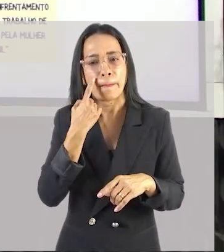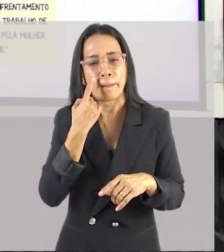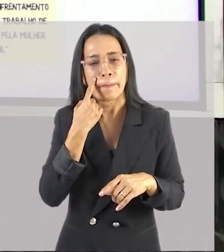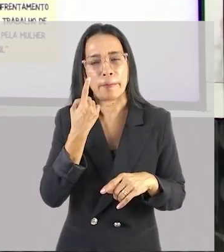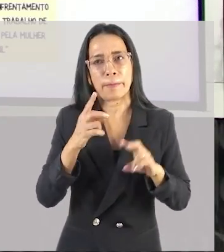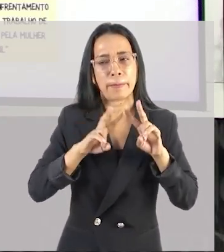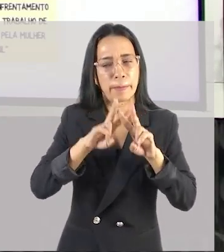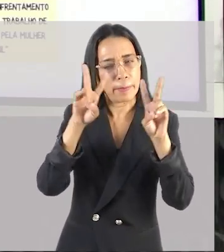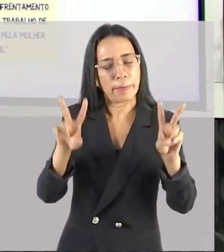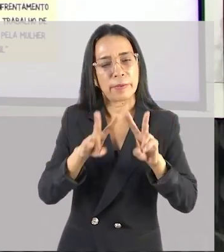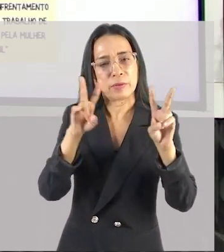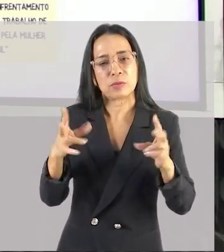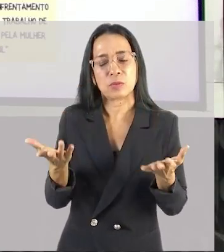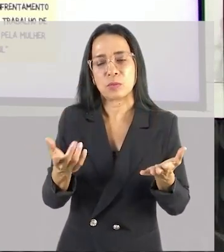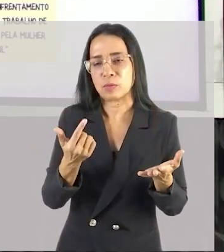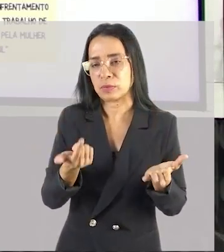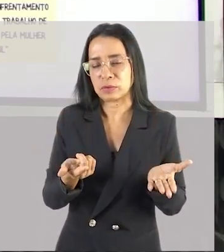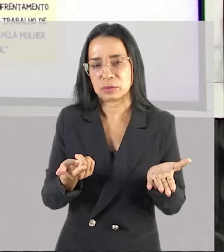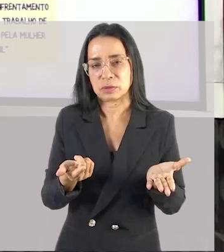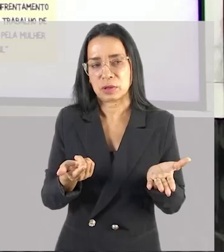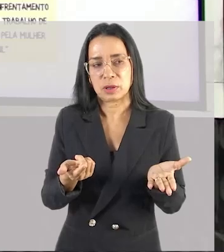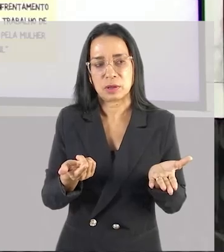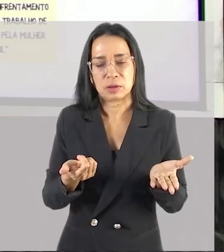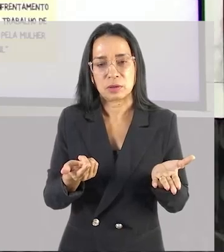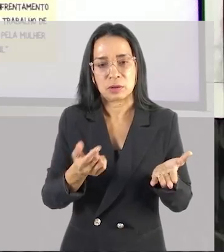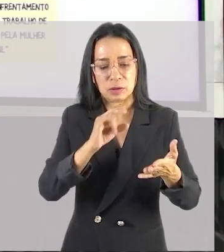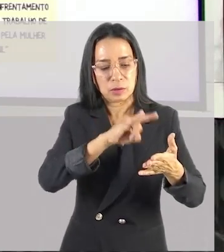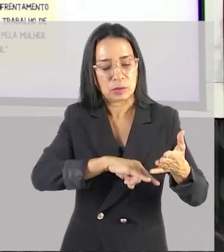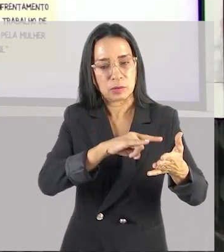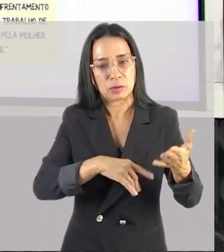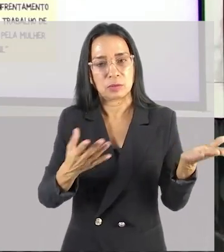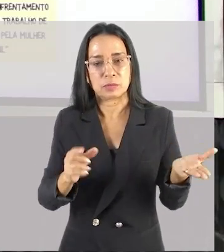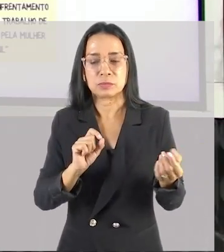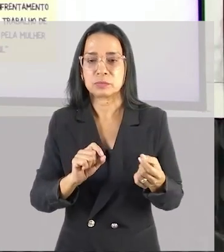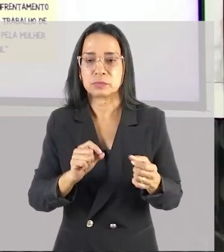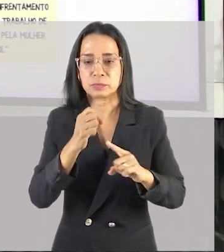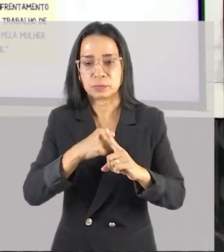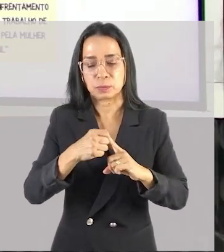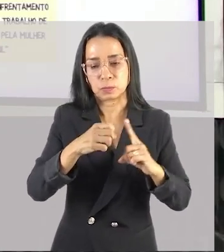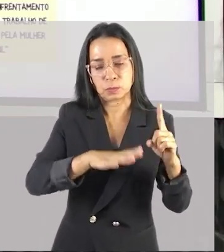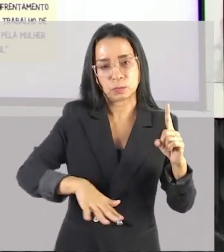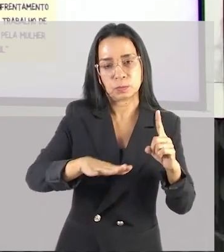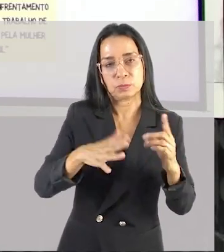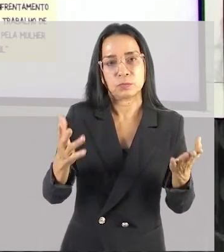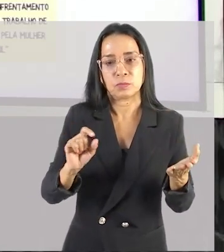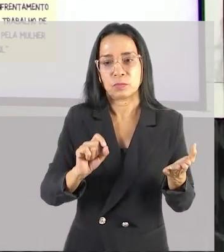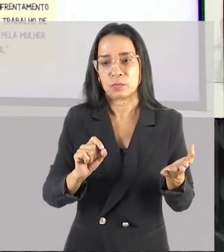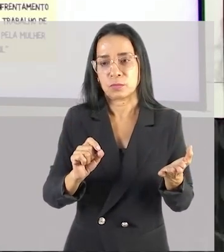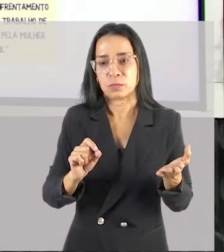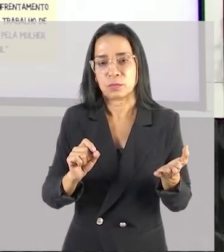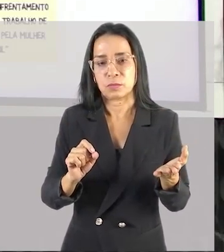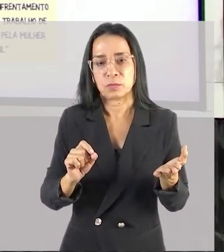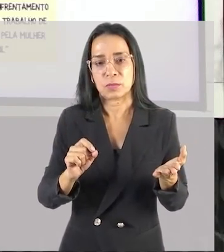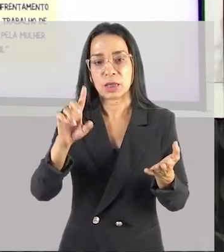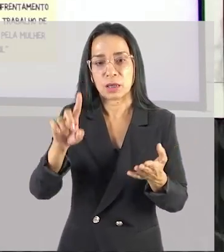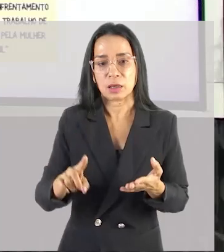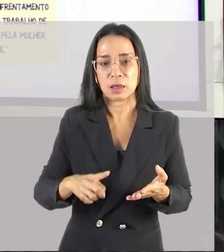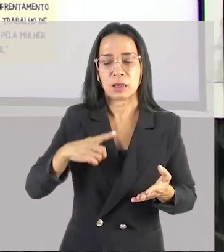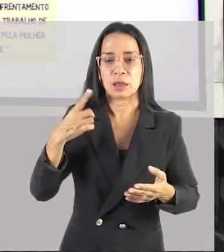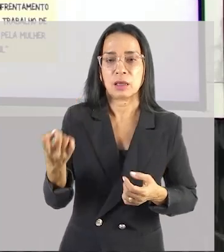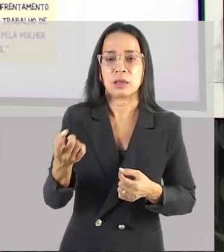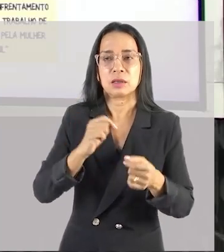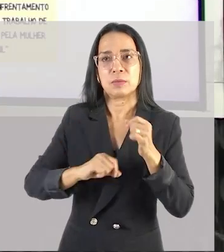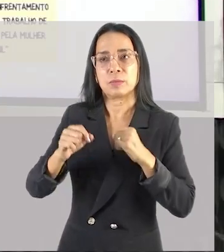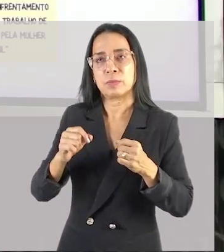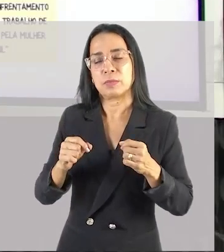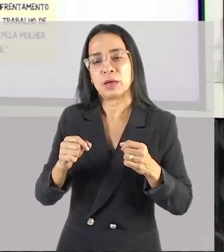disso. Inclusive, o Fantástico fez uma reportagem sobre os famosos invisíveis sociais, e que passaram, né, a